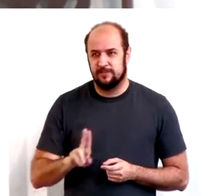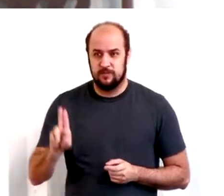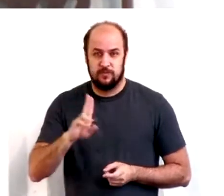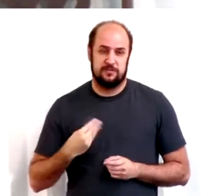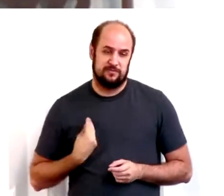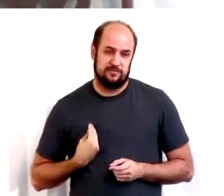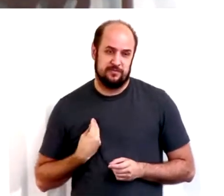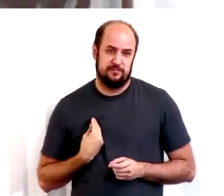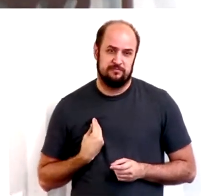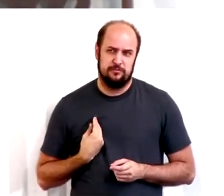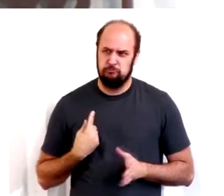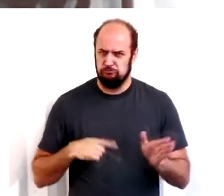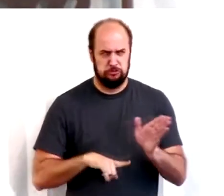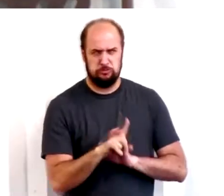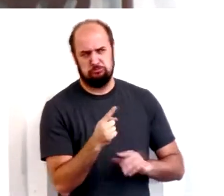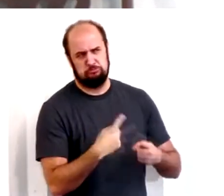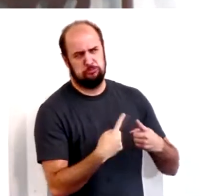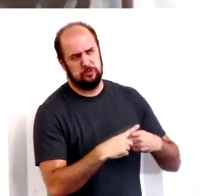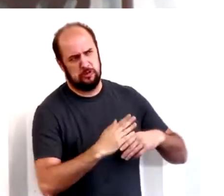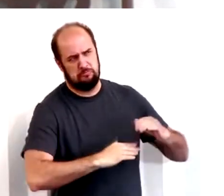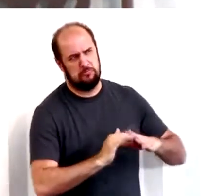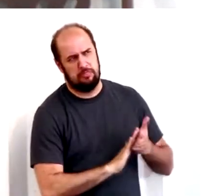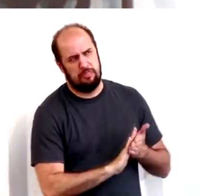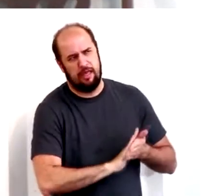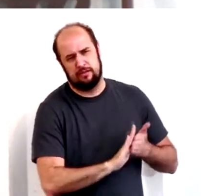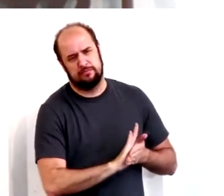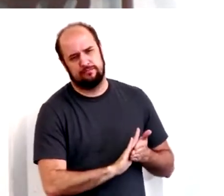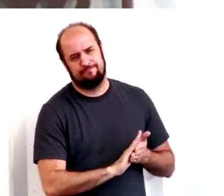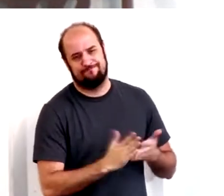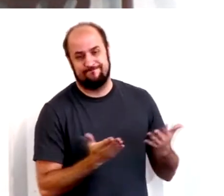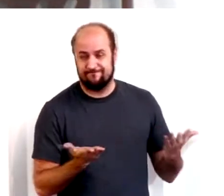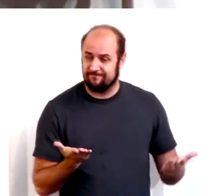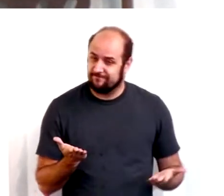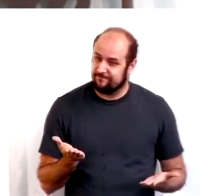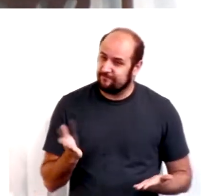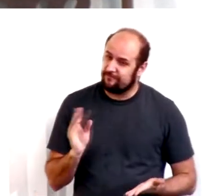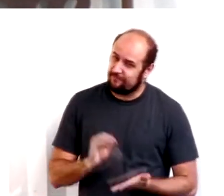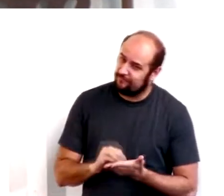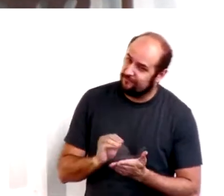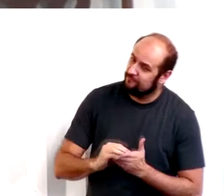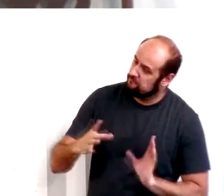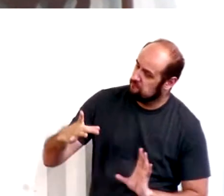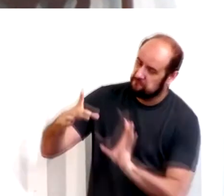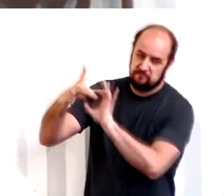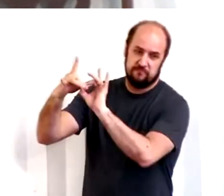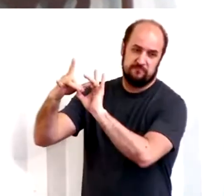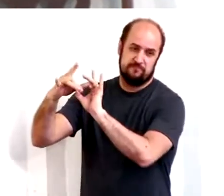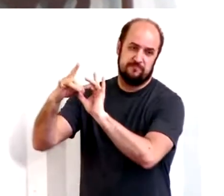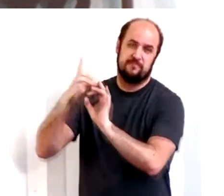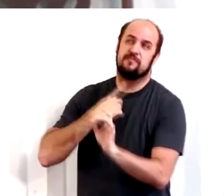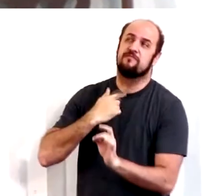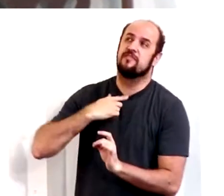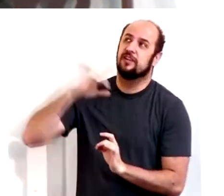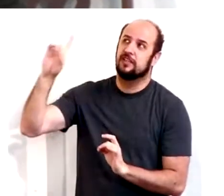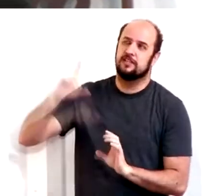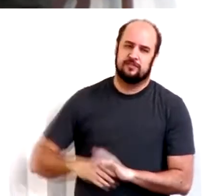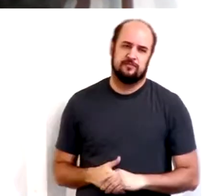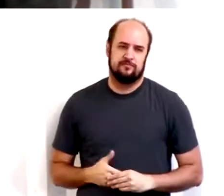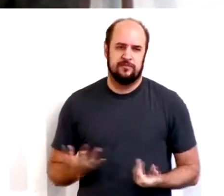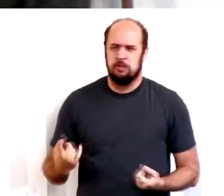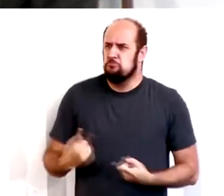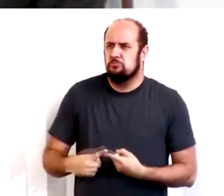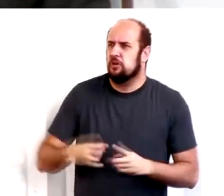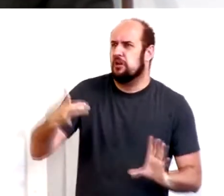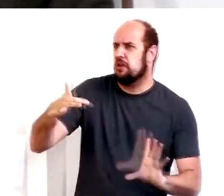fazemos? Aí vem o ponto. Porque nós não estamos conectados com a vontade de Deus. E por que nós não estamos conectados com a vontade de Deus?